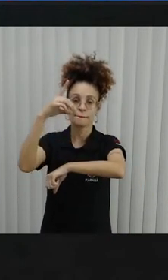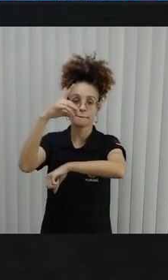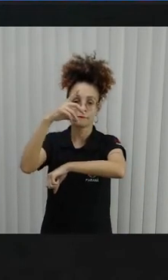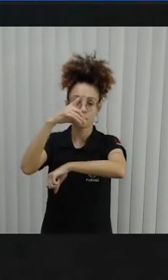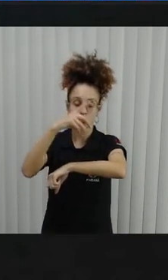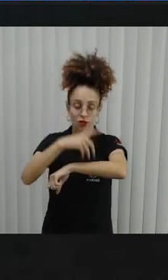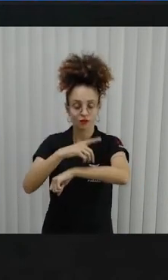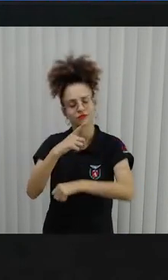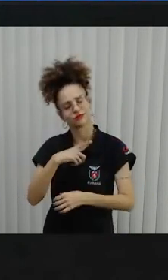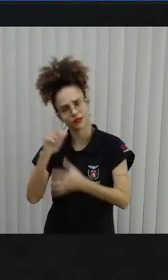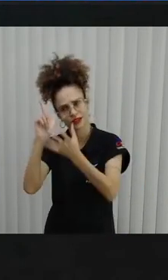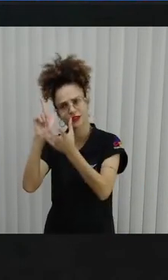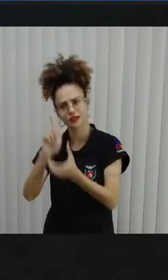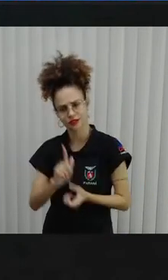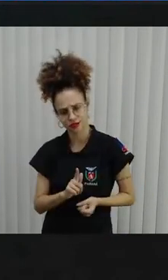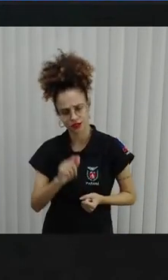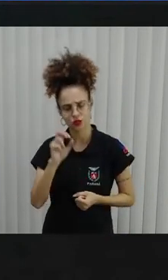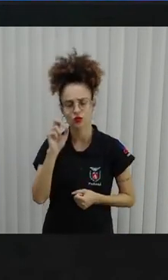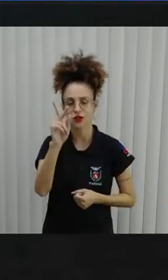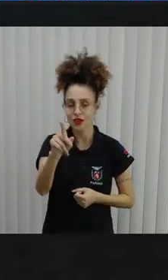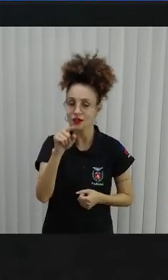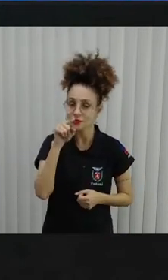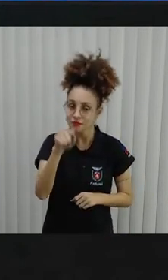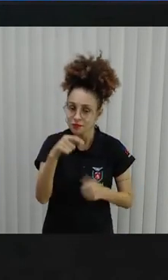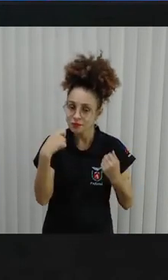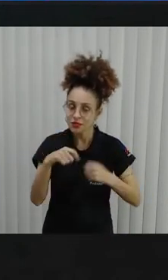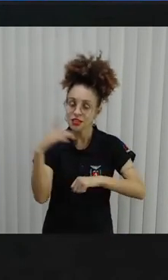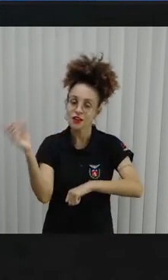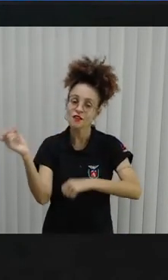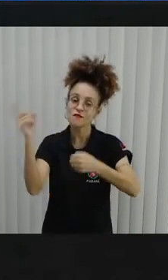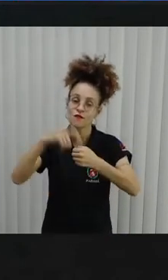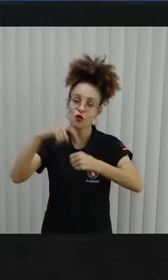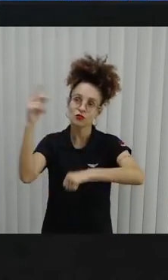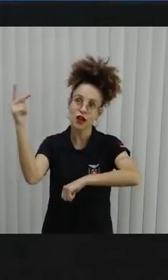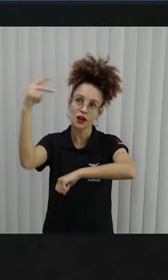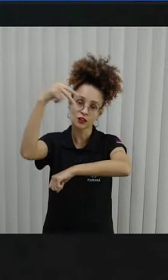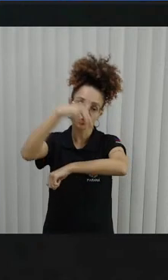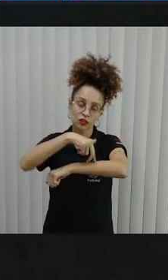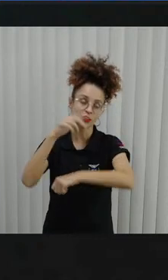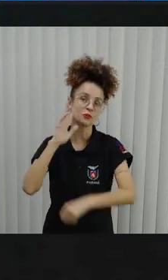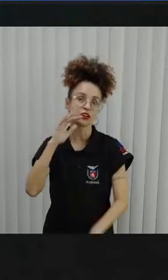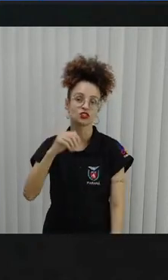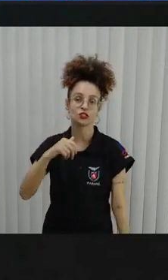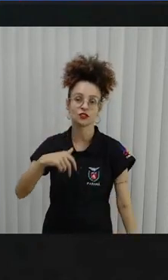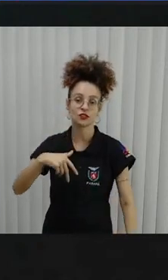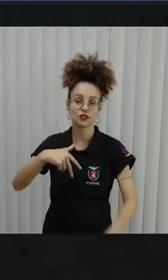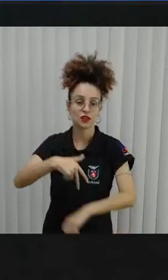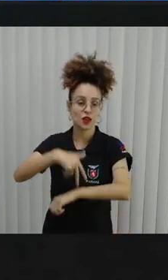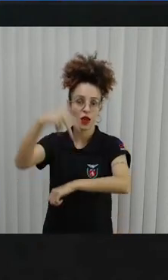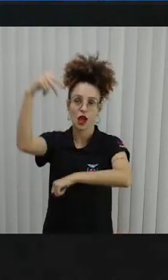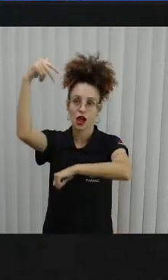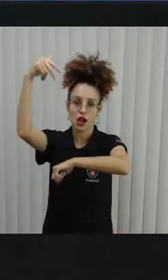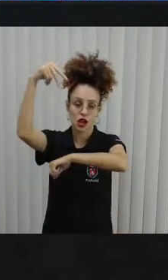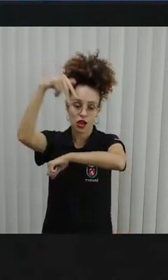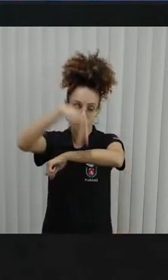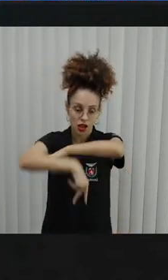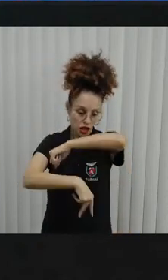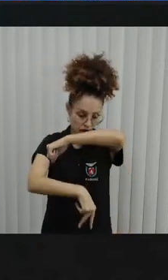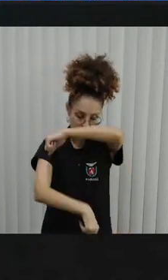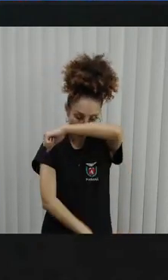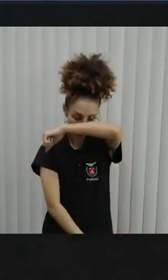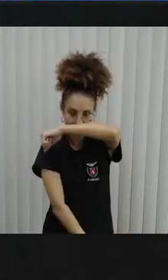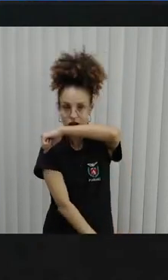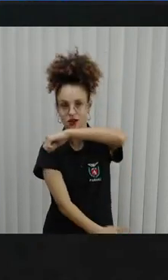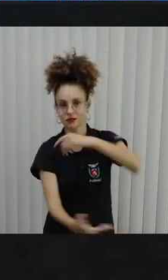tenha a gravidade, a força da gravidade disso aqui, você vai ter que voltar pro chão. Imagina se a gente pulasse e atravessasse o chão, fosse parar, sei lá, lá no, em